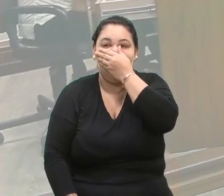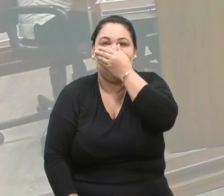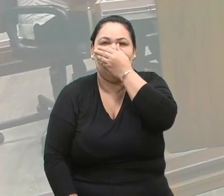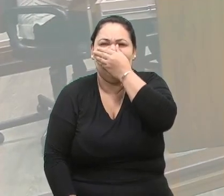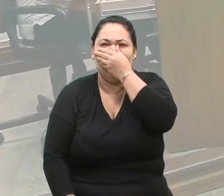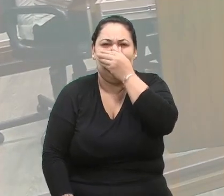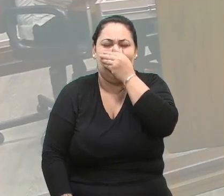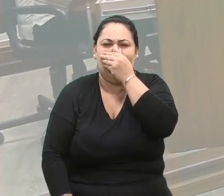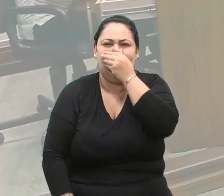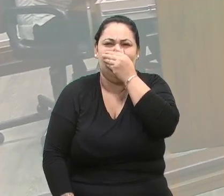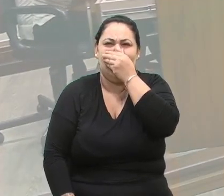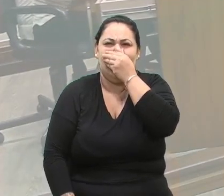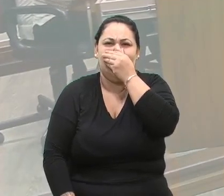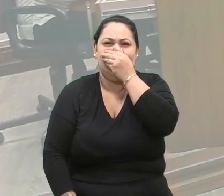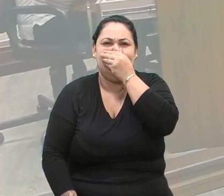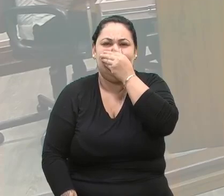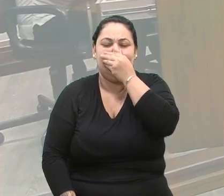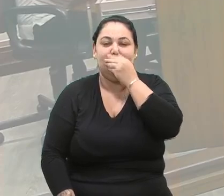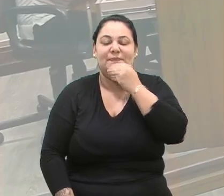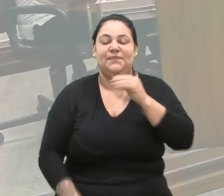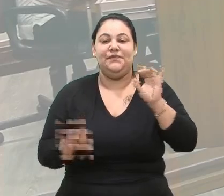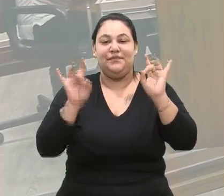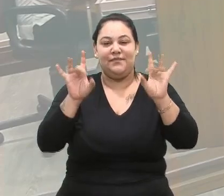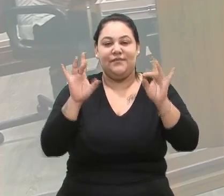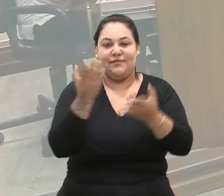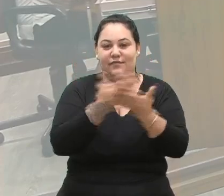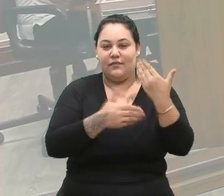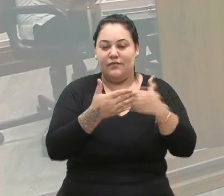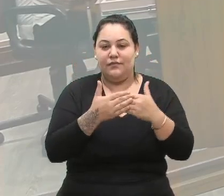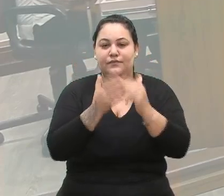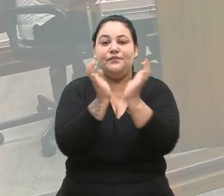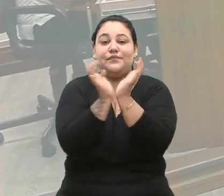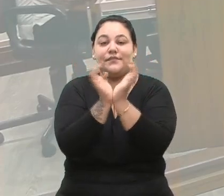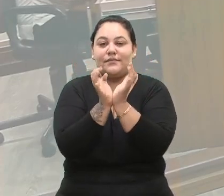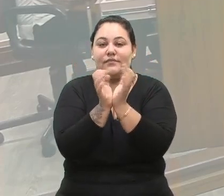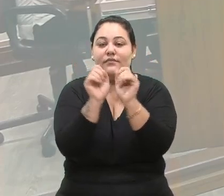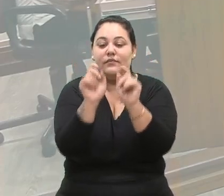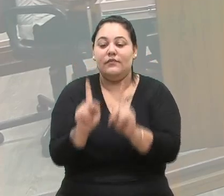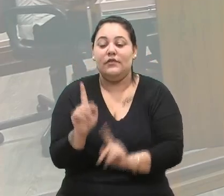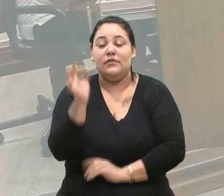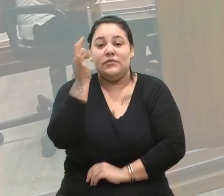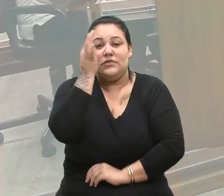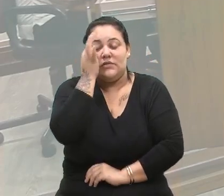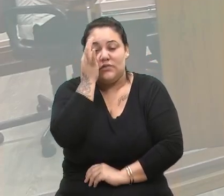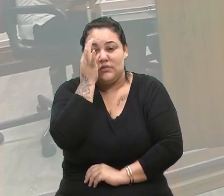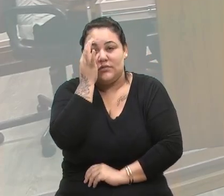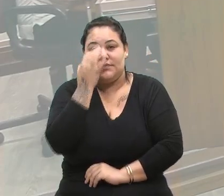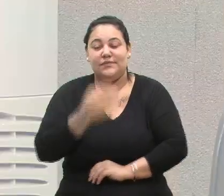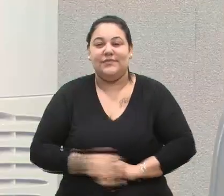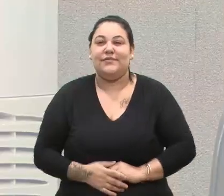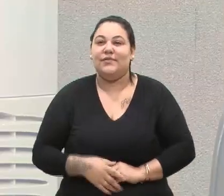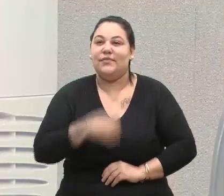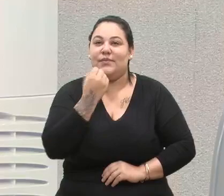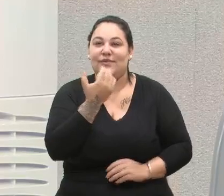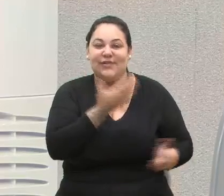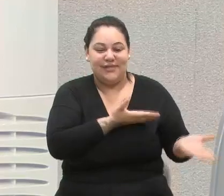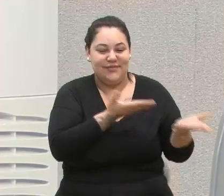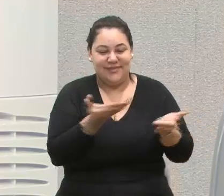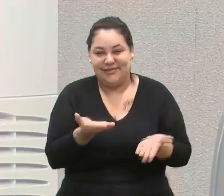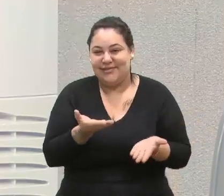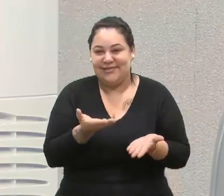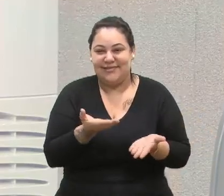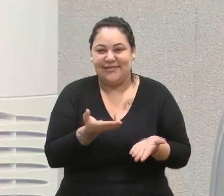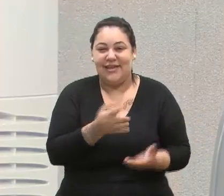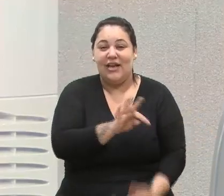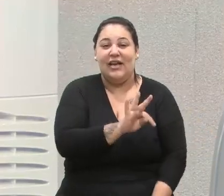dia, senhora presidente, caros colegas, plateia que nos estão presentes aqui. Só para dar as boas-vindas ao Tequila